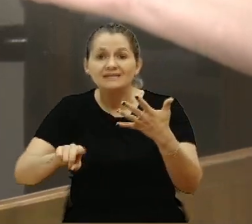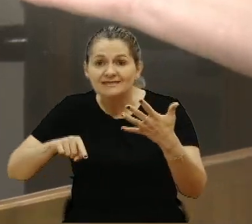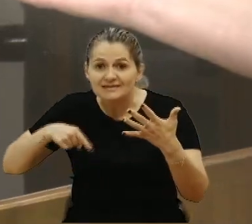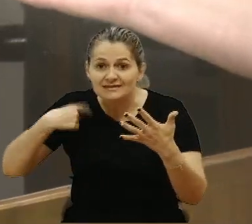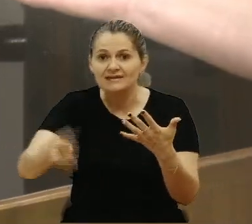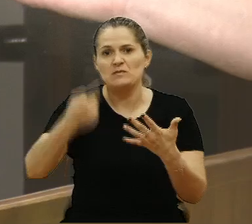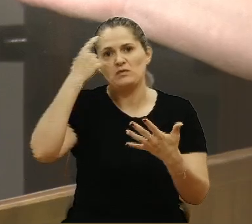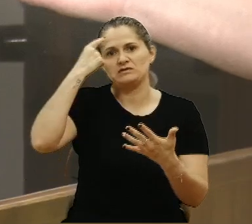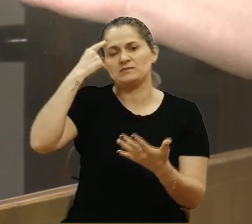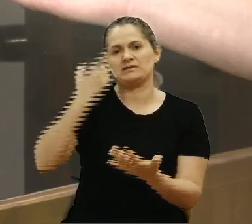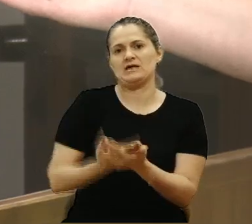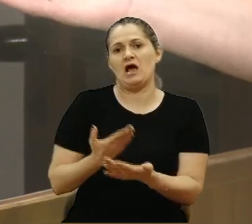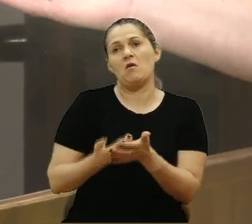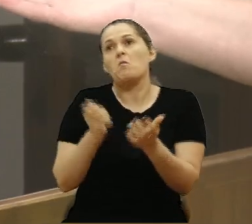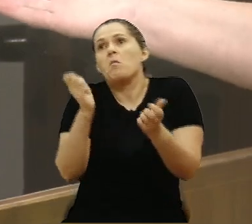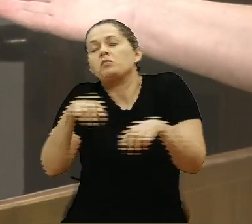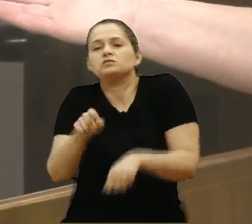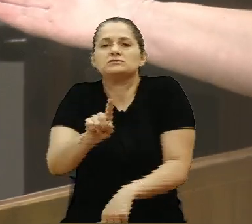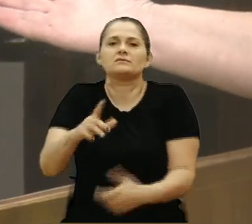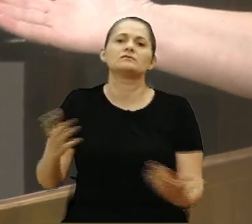aula.